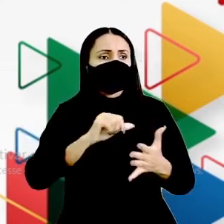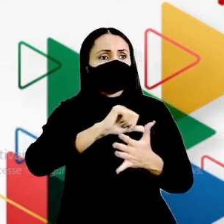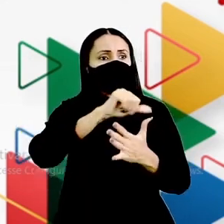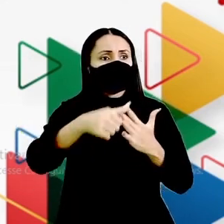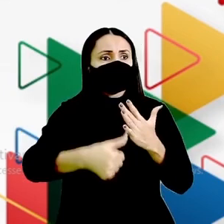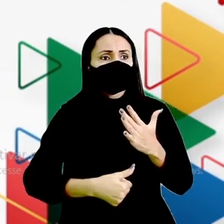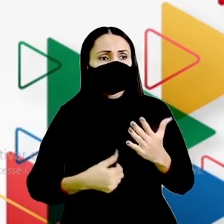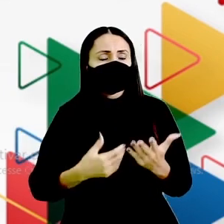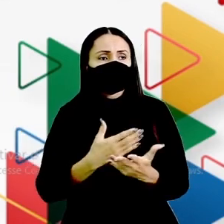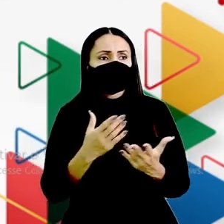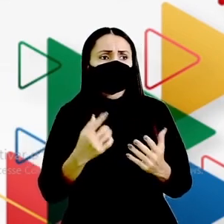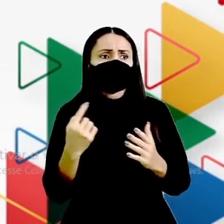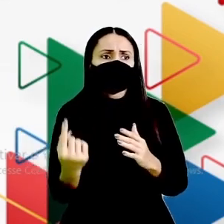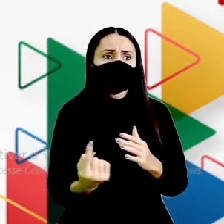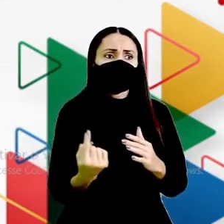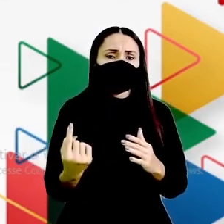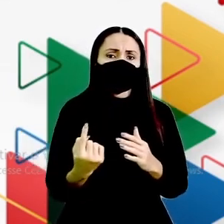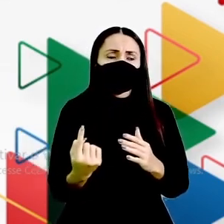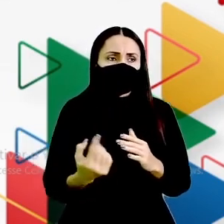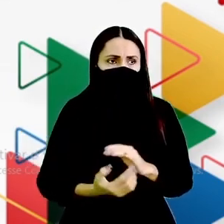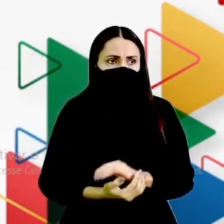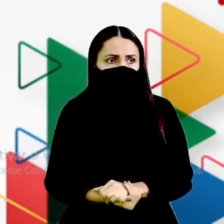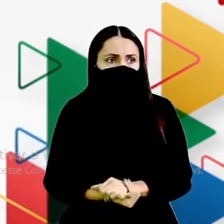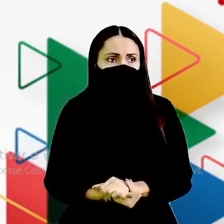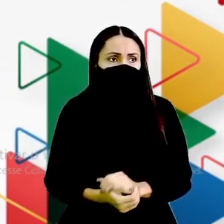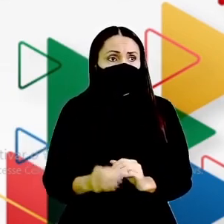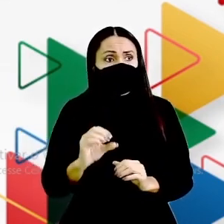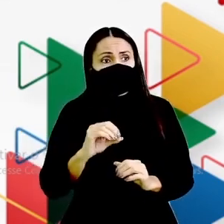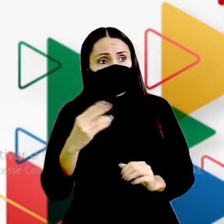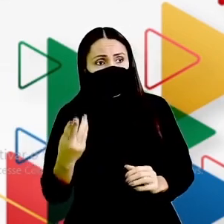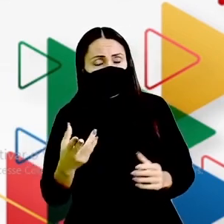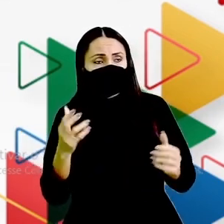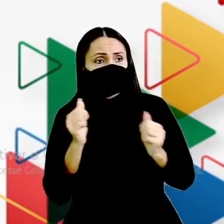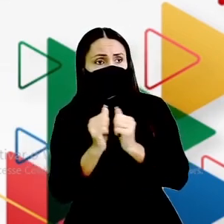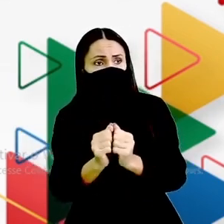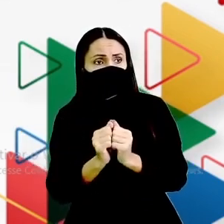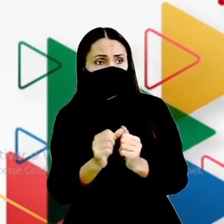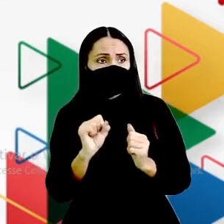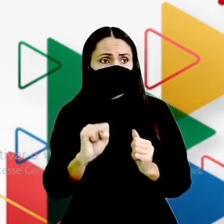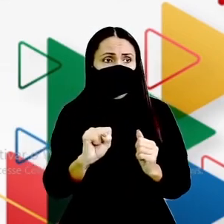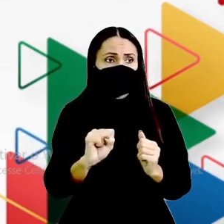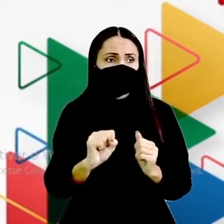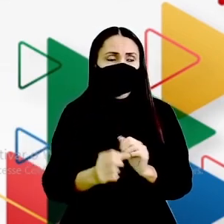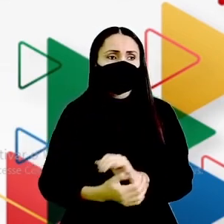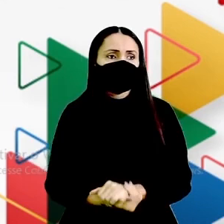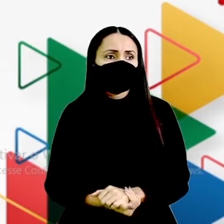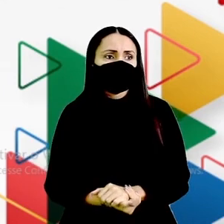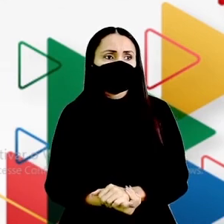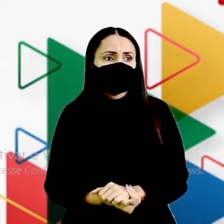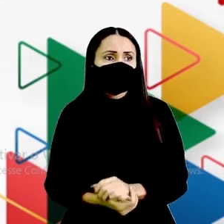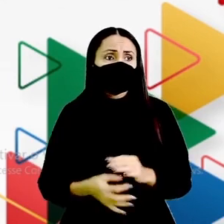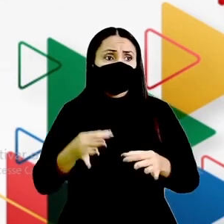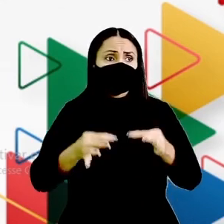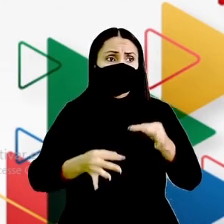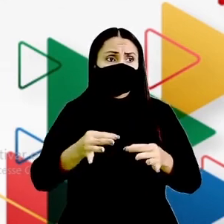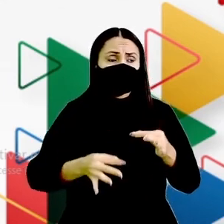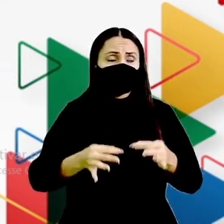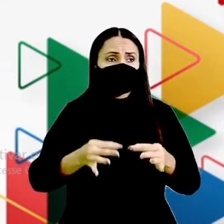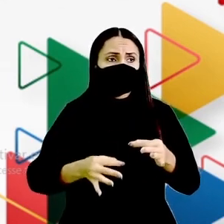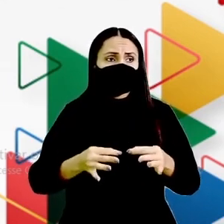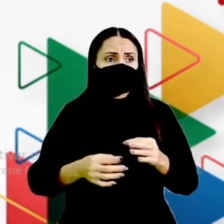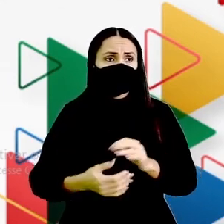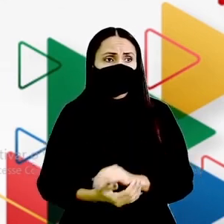sozinhos, com ou sem a letra S, no caso. Olha lá. Juízes, perceba que aquele I não é